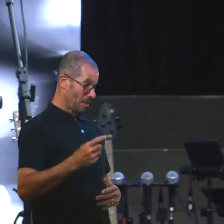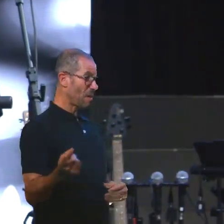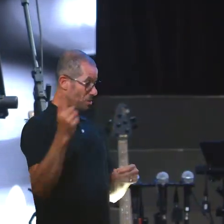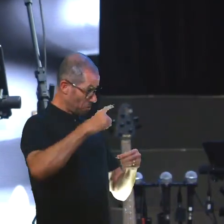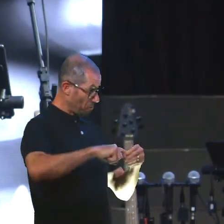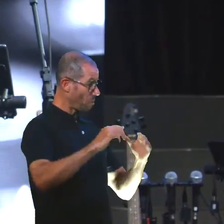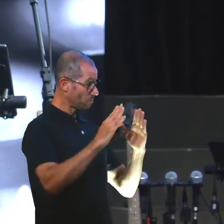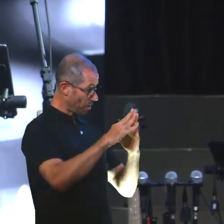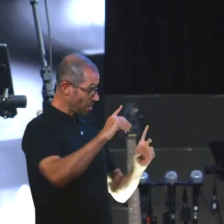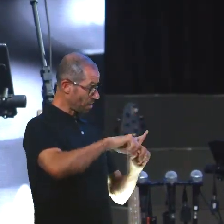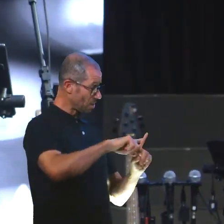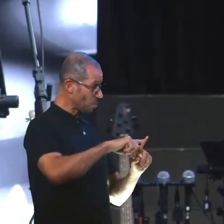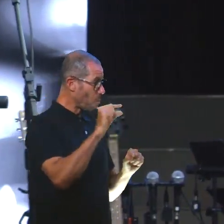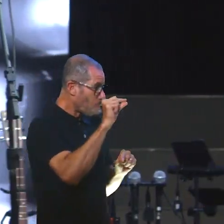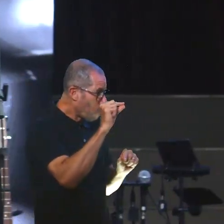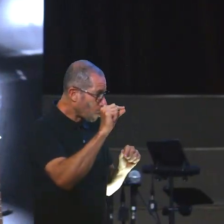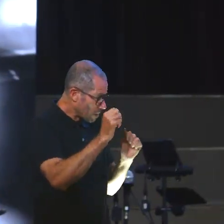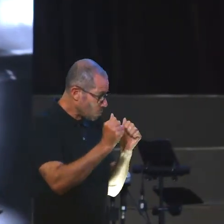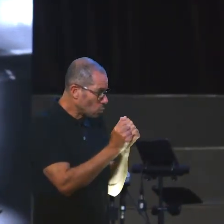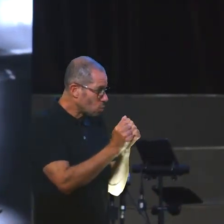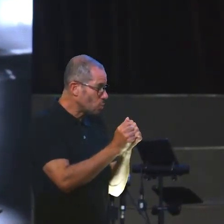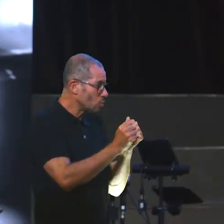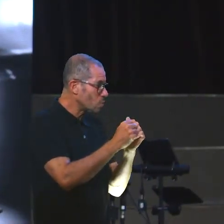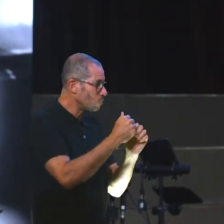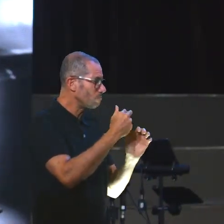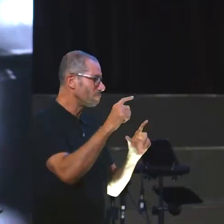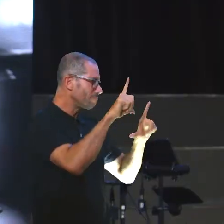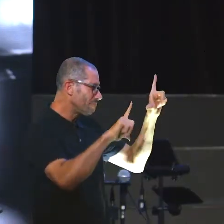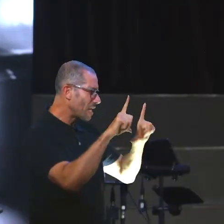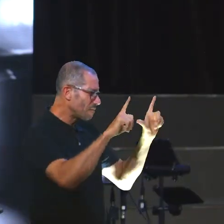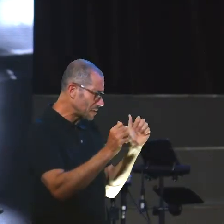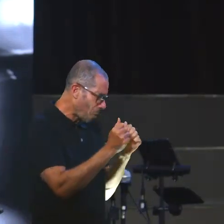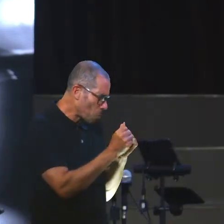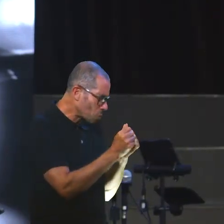pai. Você não pode ficar um pouquinho mais assistindo desenho comigo?